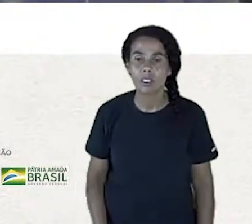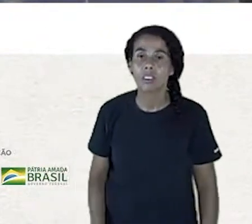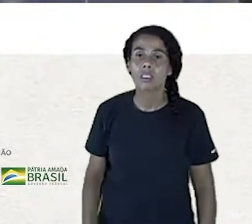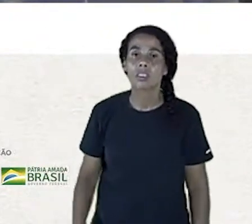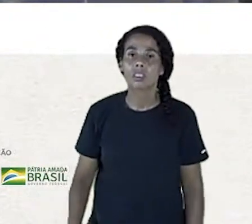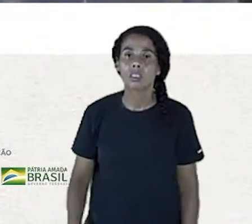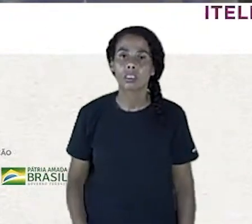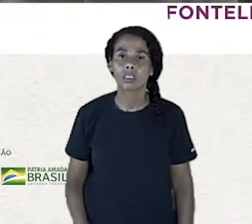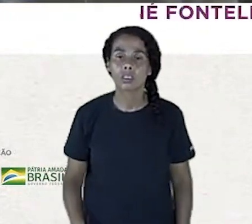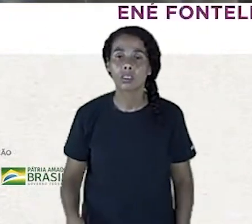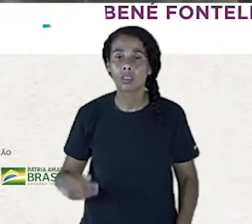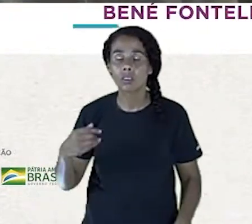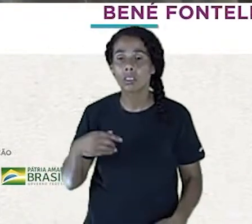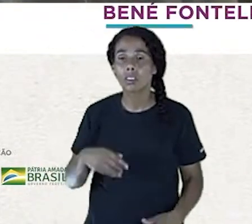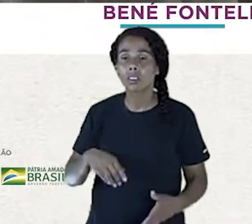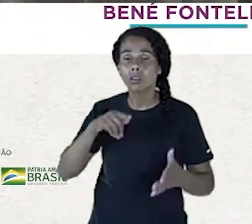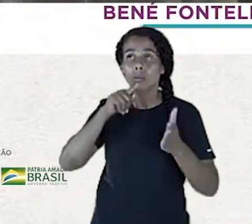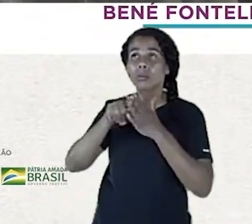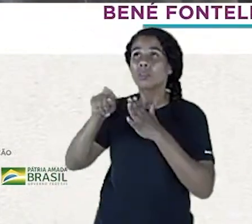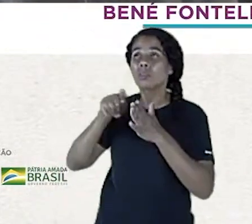né?